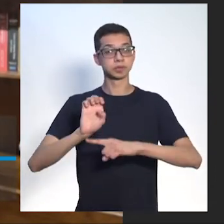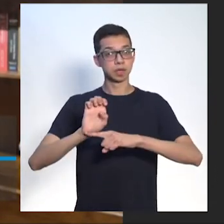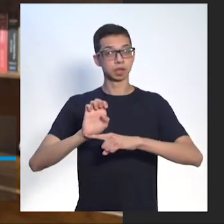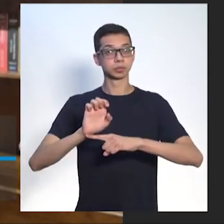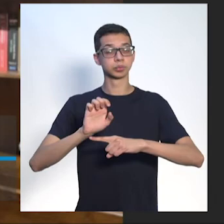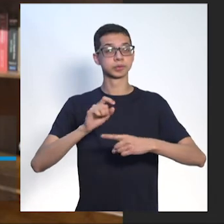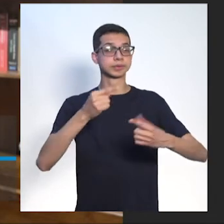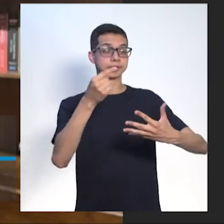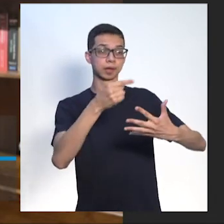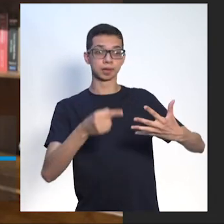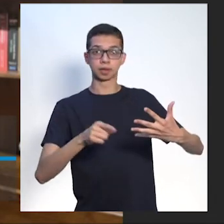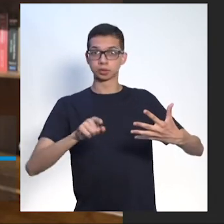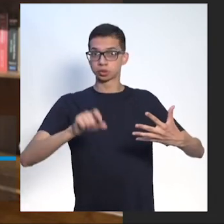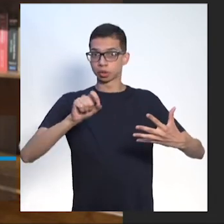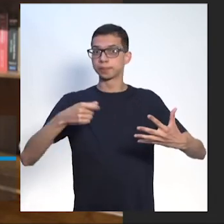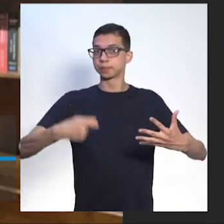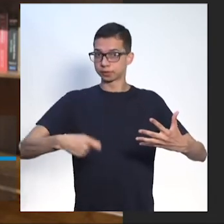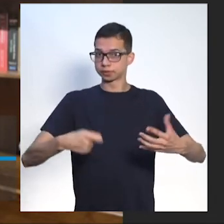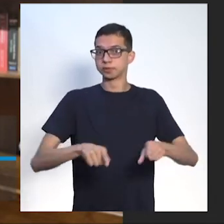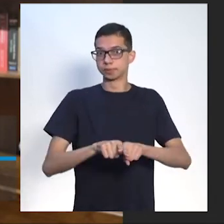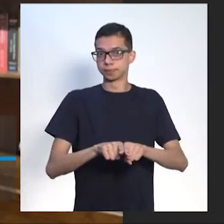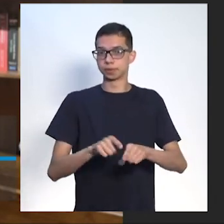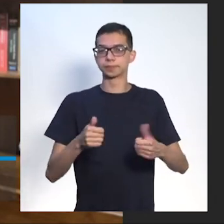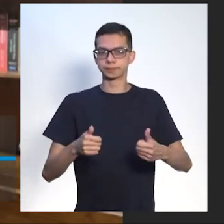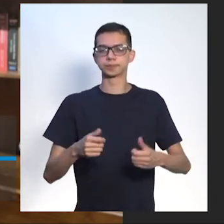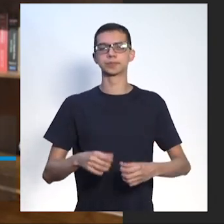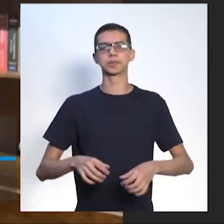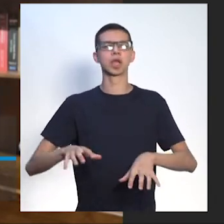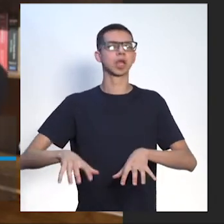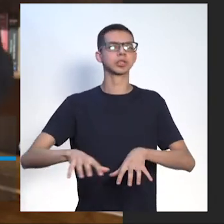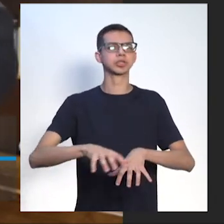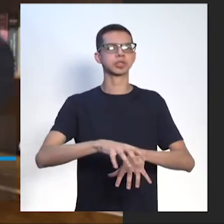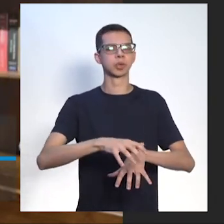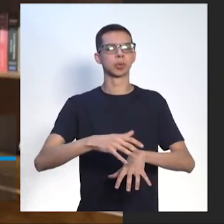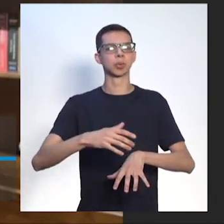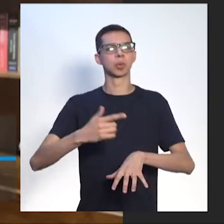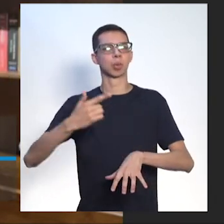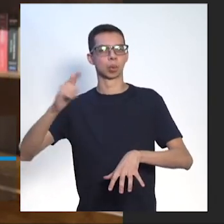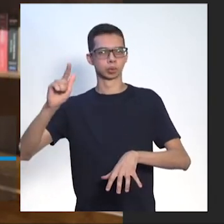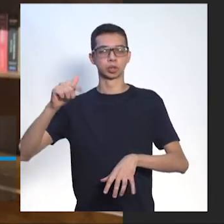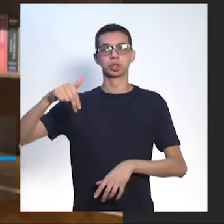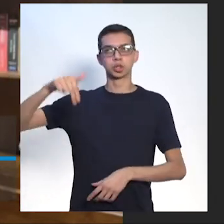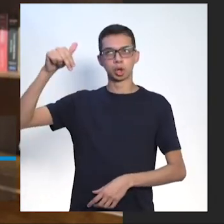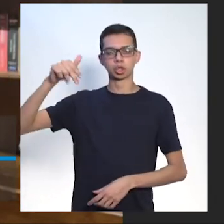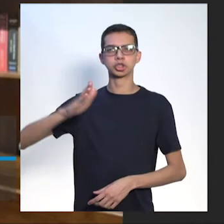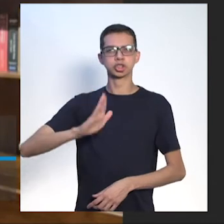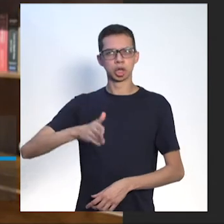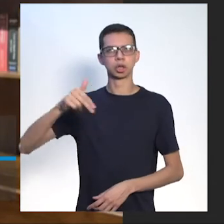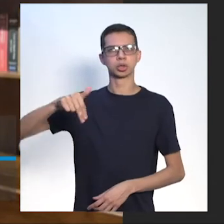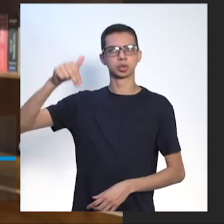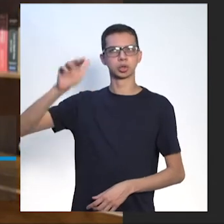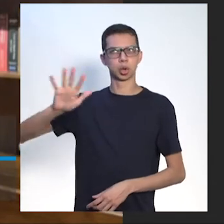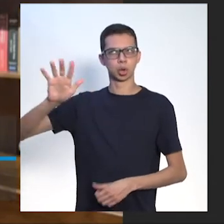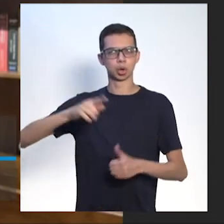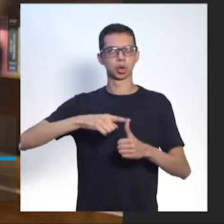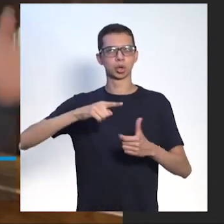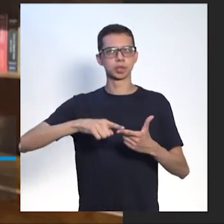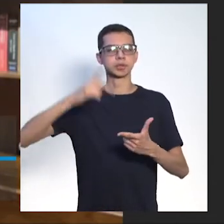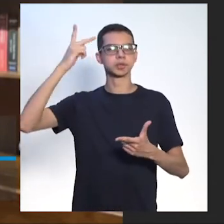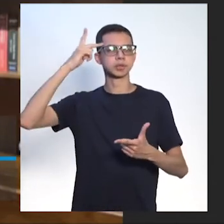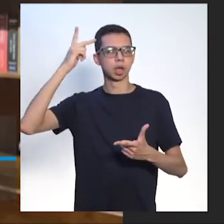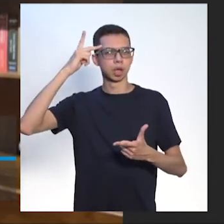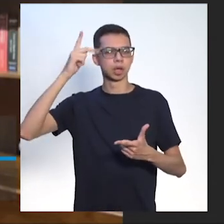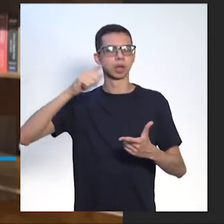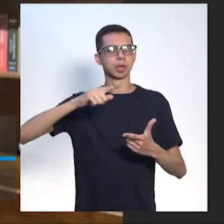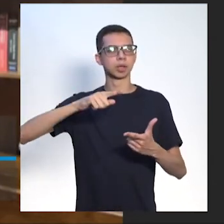opção. Tá? Outra região. Tadeu, você falou do norte, nordeste, agora falou da região de São Paulo, Vale da Ribeira. Vamos para o outro